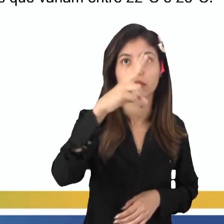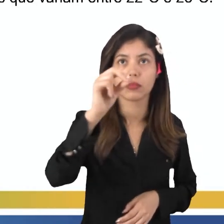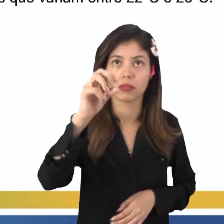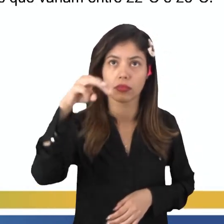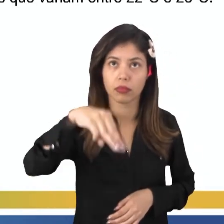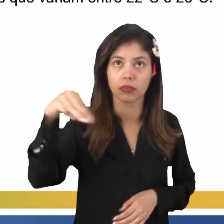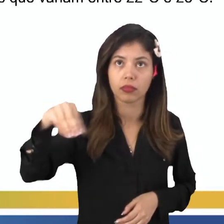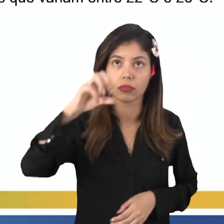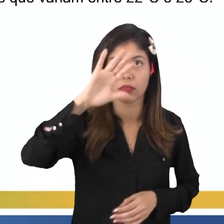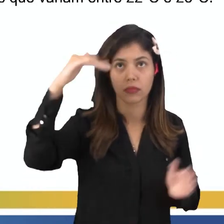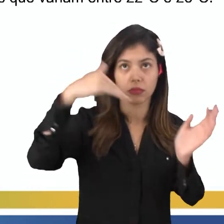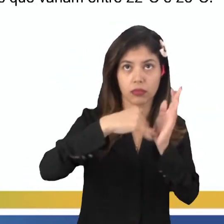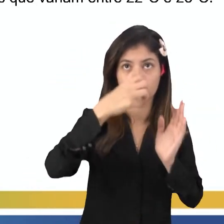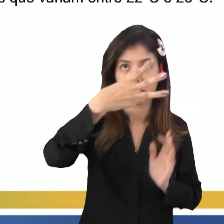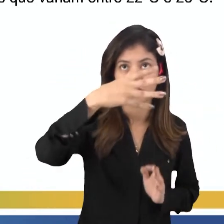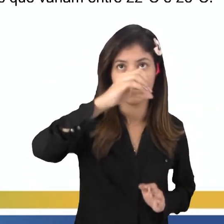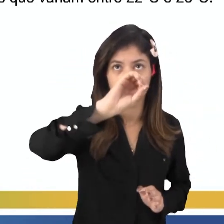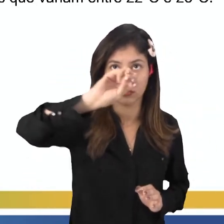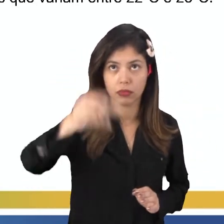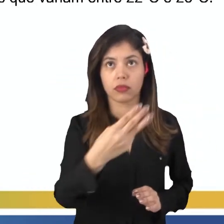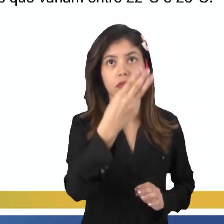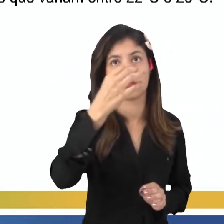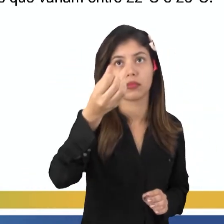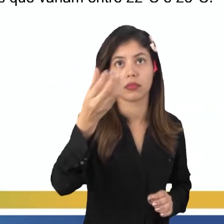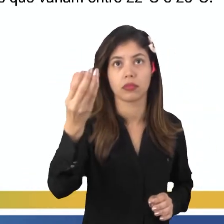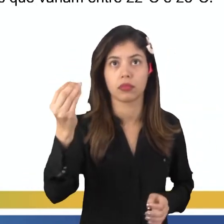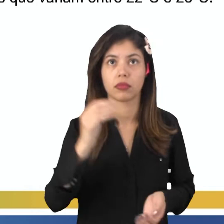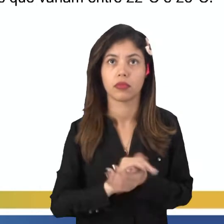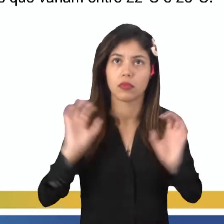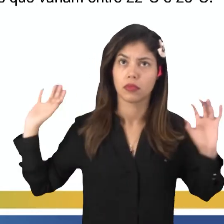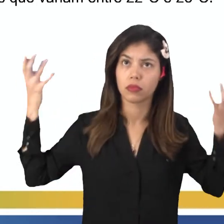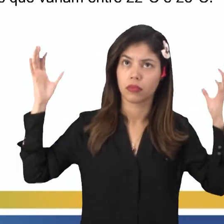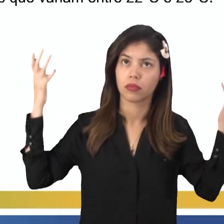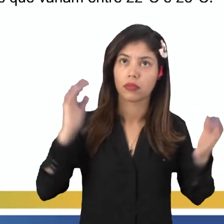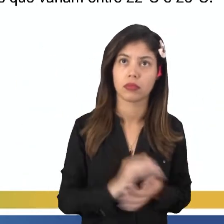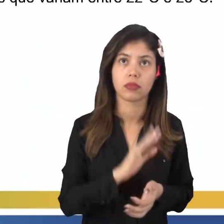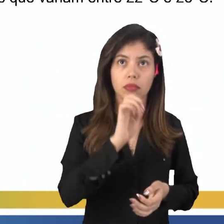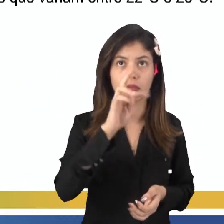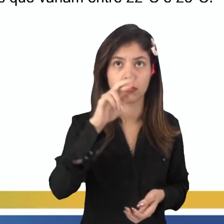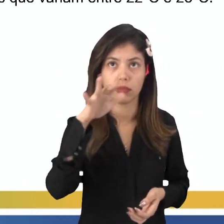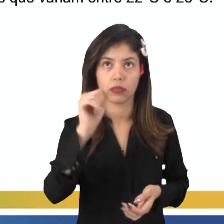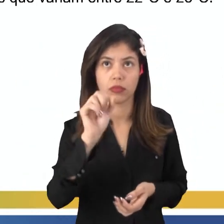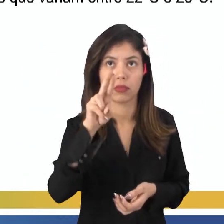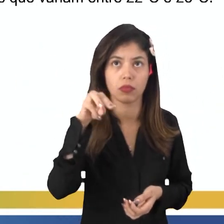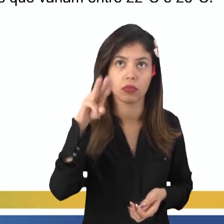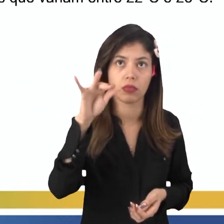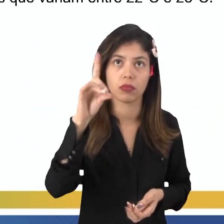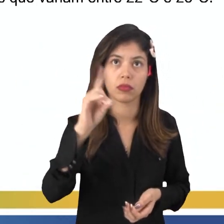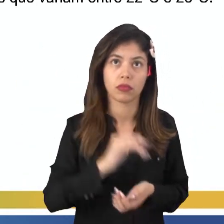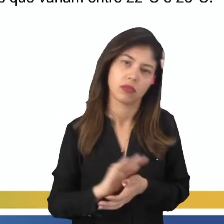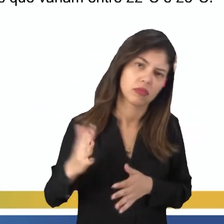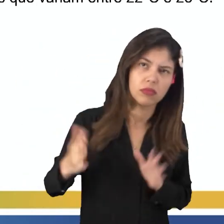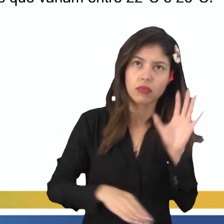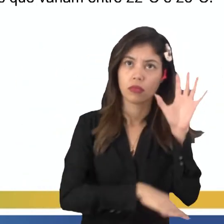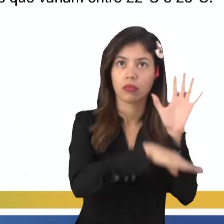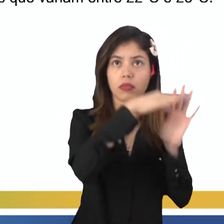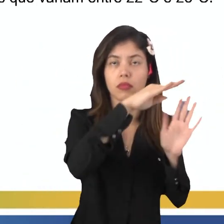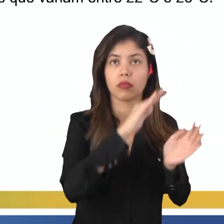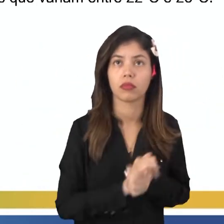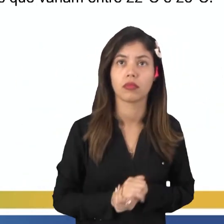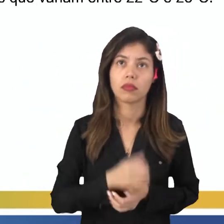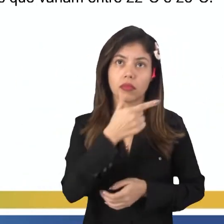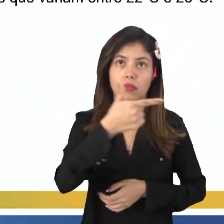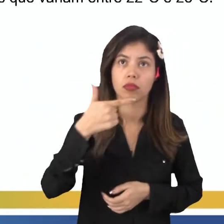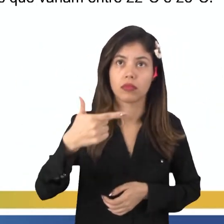1.500 a 3.600 milímetros ao ano. O clima predominante é equatorial úmido, com temperaturas que variam de 22